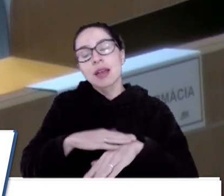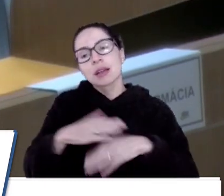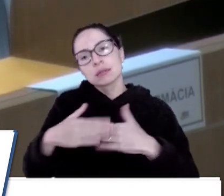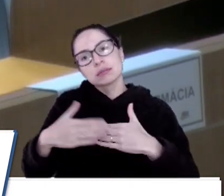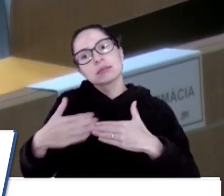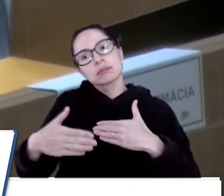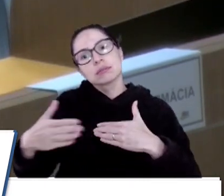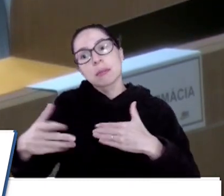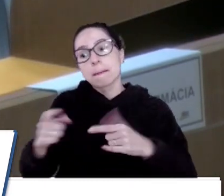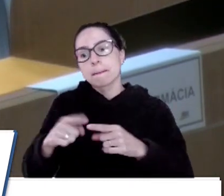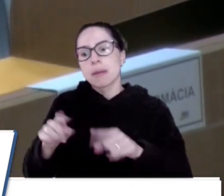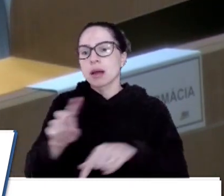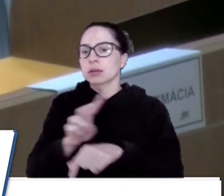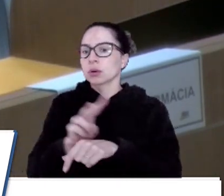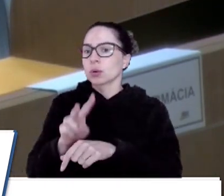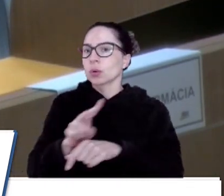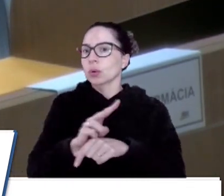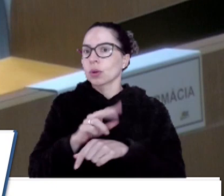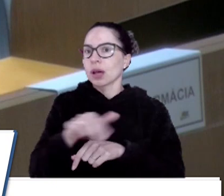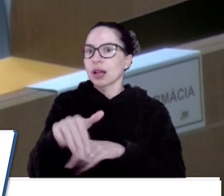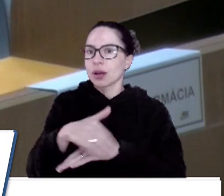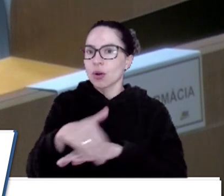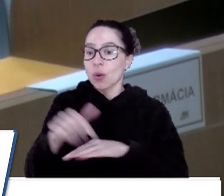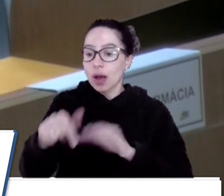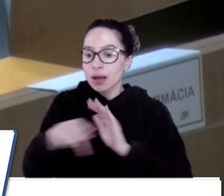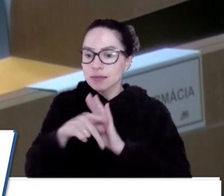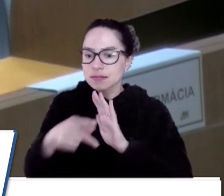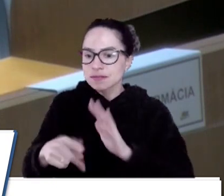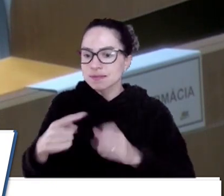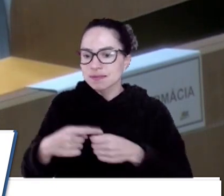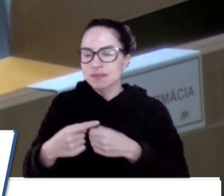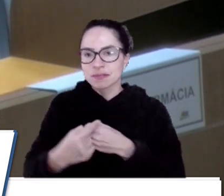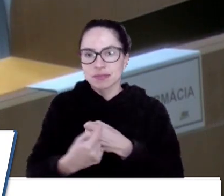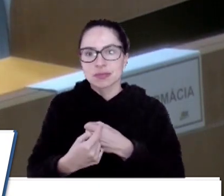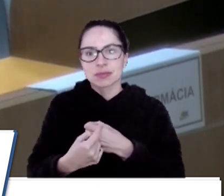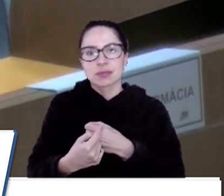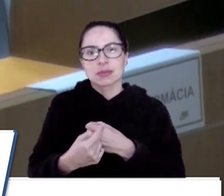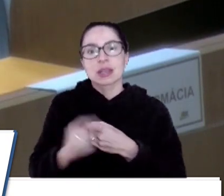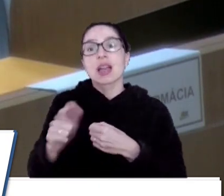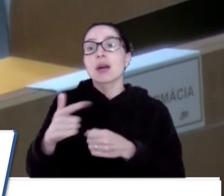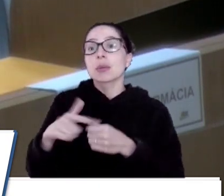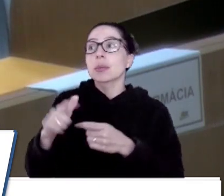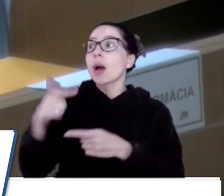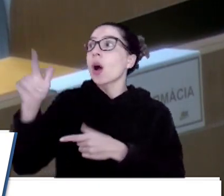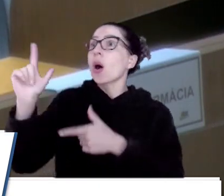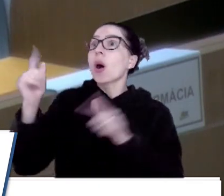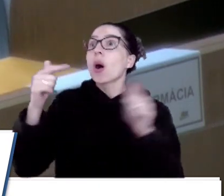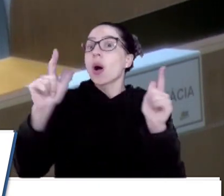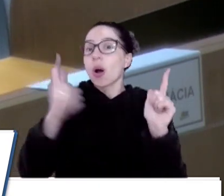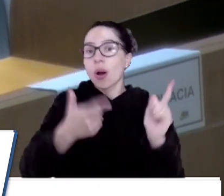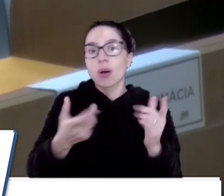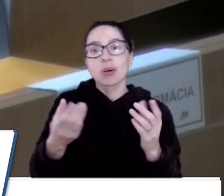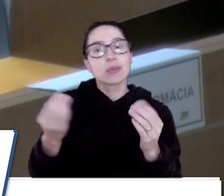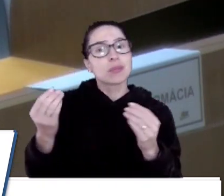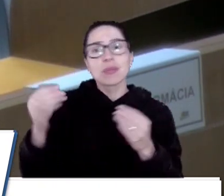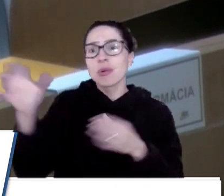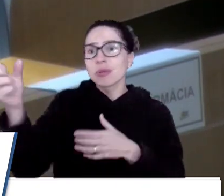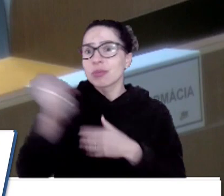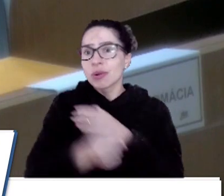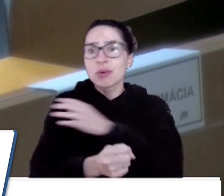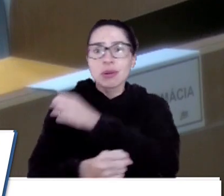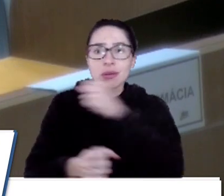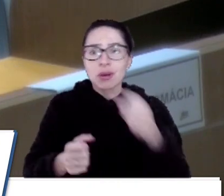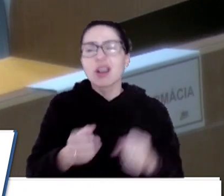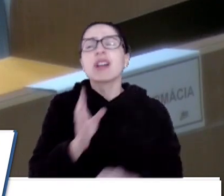cuidar dos moradores de rua da nossa cidade. O problema não é estão cuidando das outras cidades, que eles estão trazendo muito para cá. Porque a gente conhece o morador de